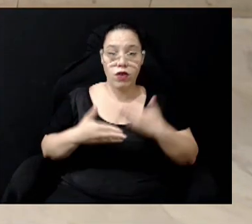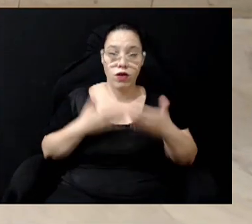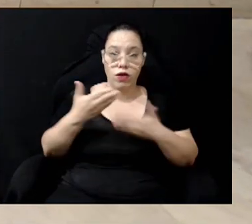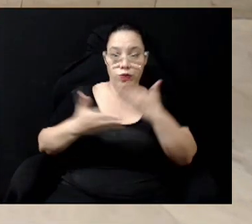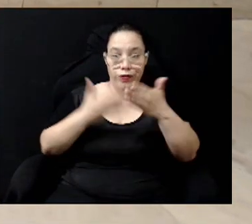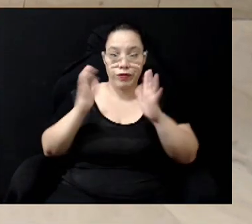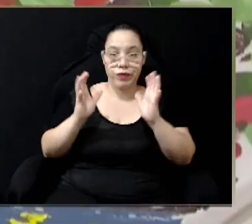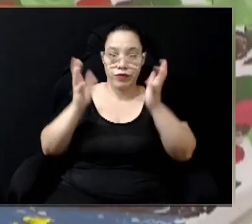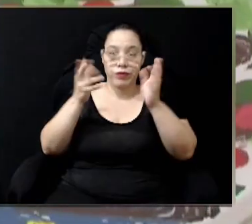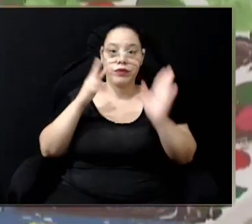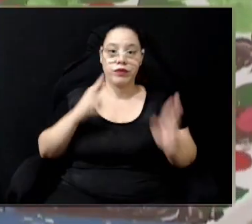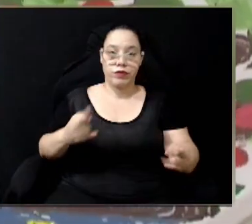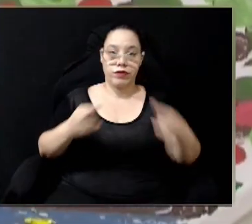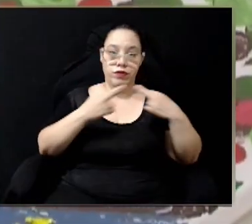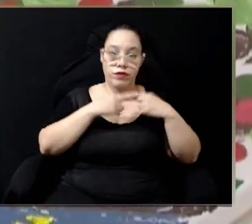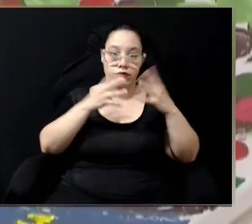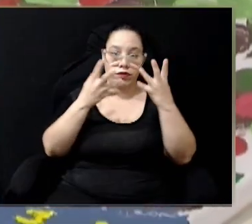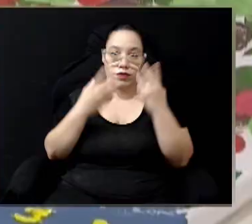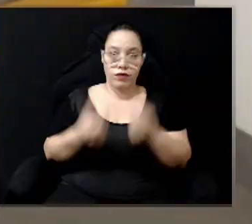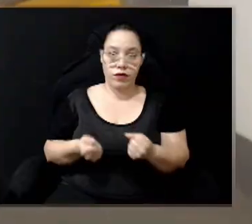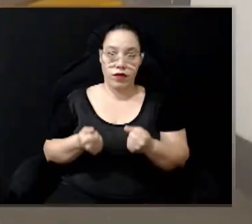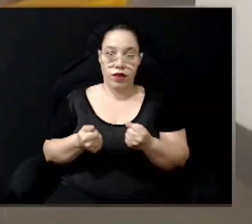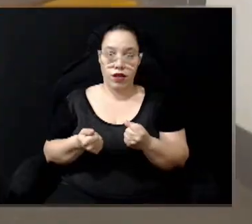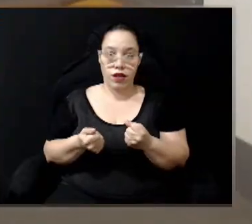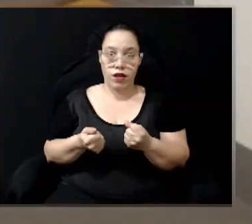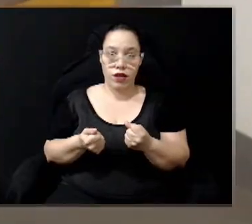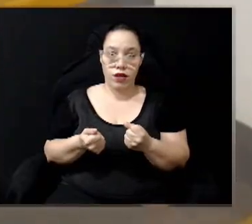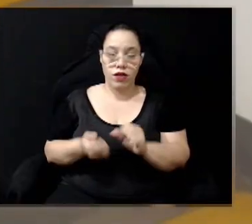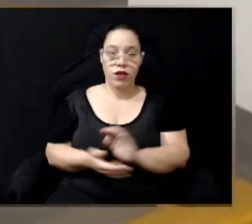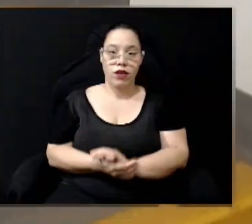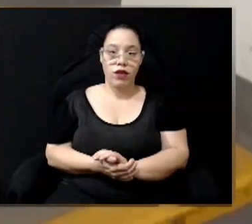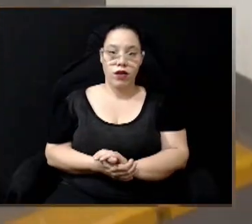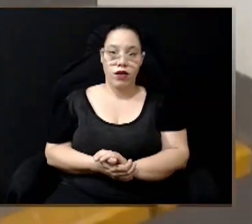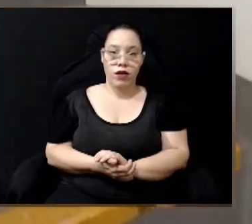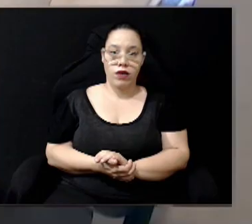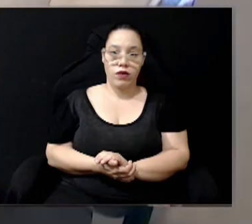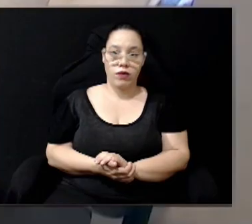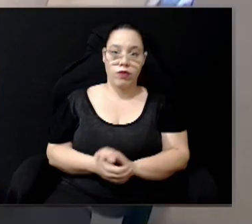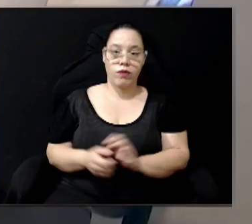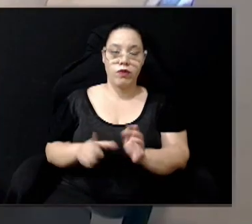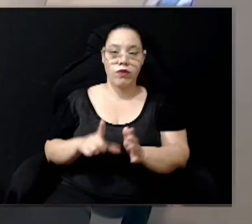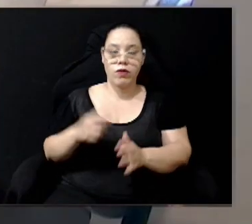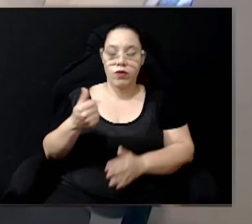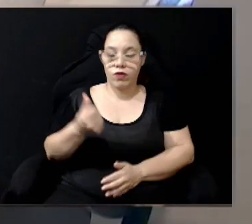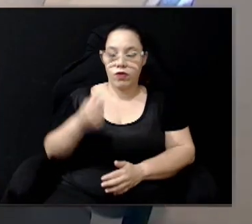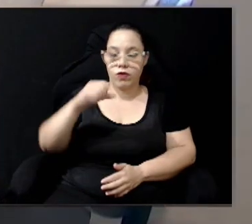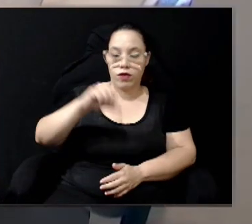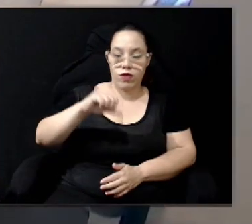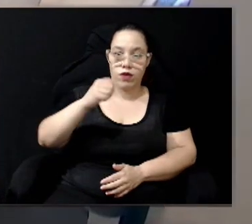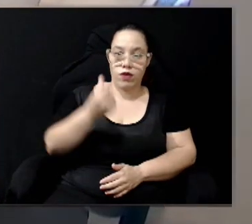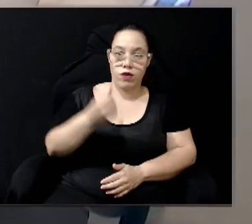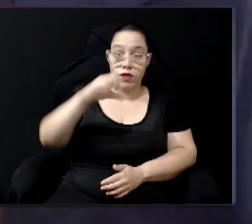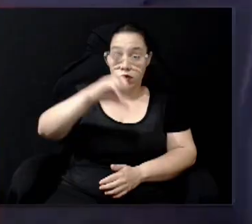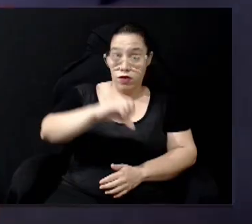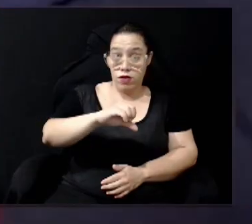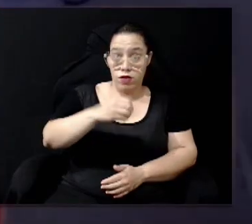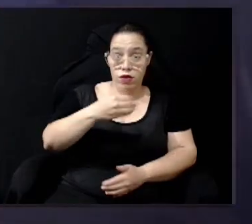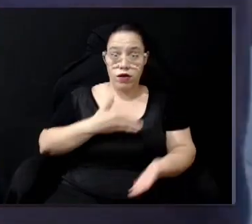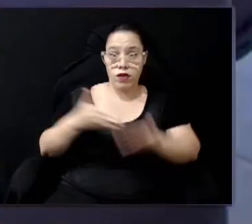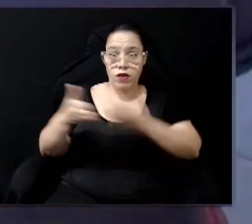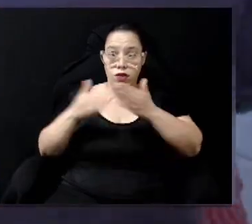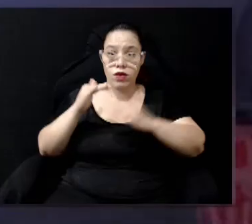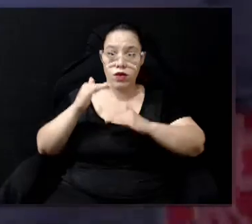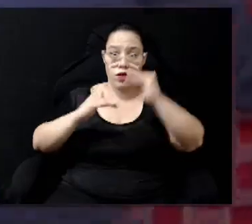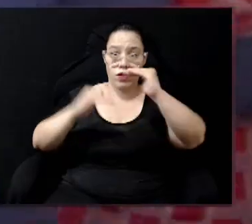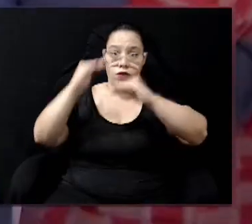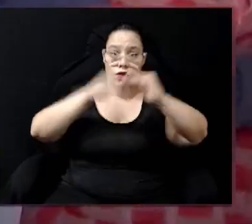responsável pela coleta do material arrecadado. A instituição, que existe desde 1969, promove o desenvolvimento e a